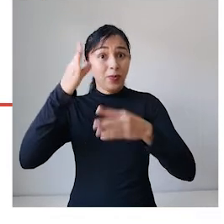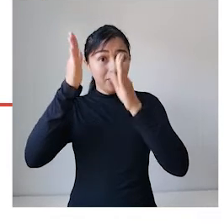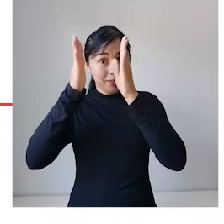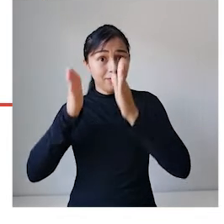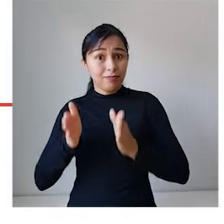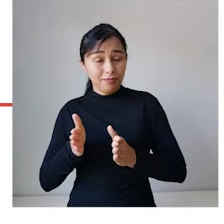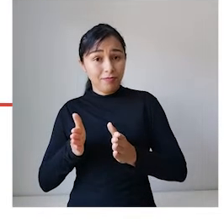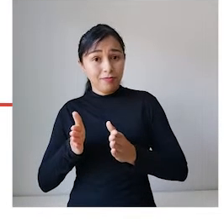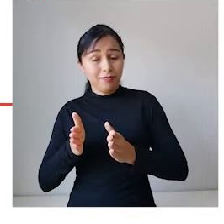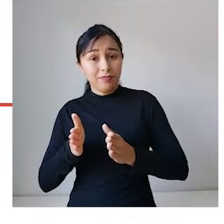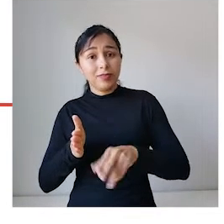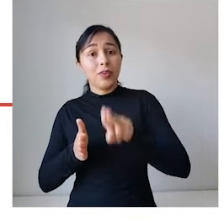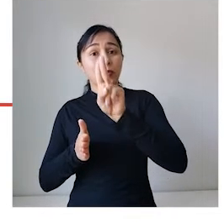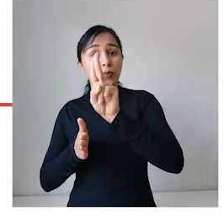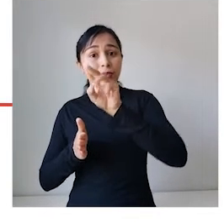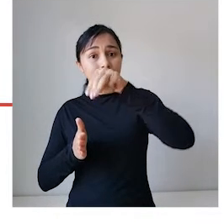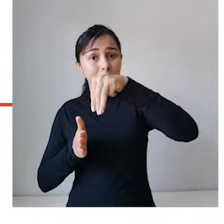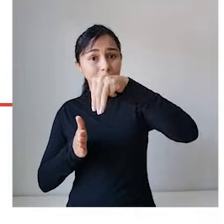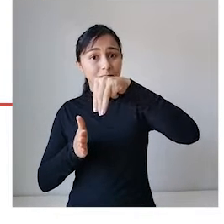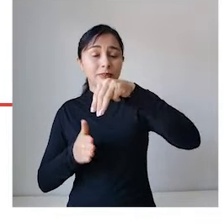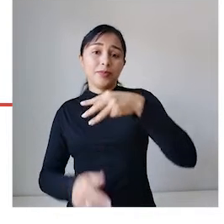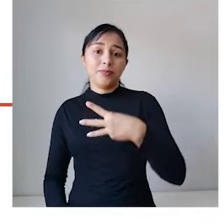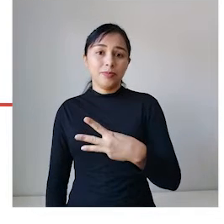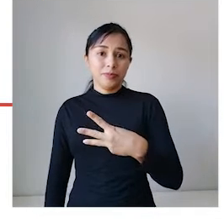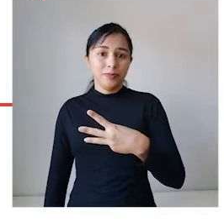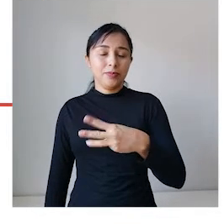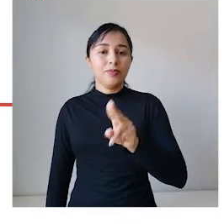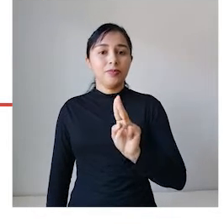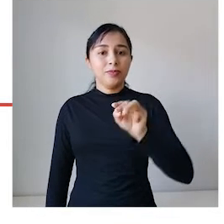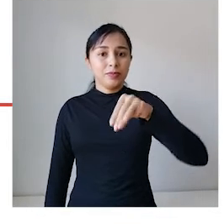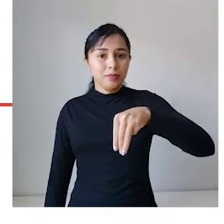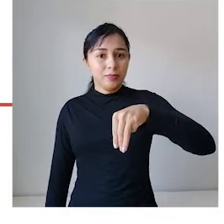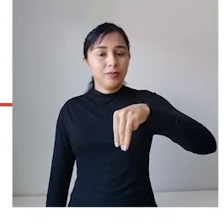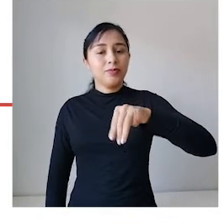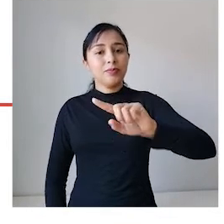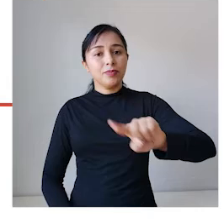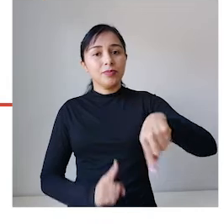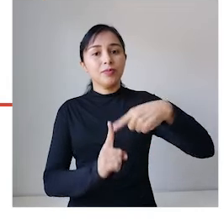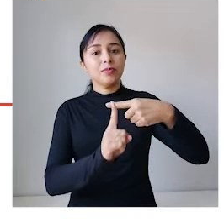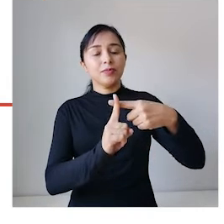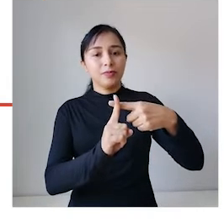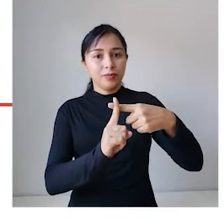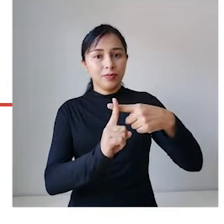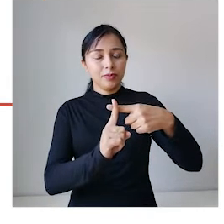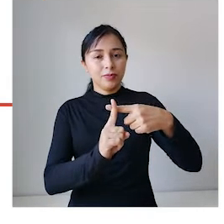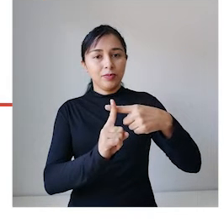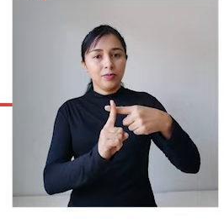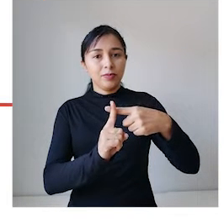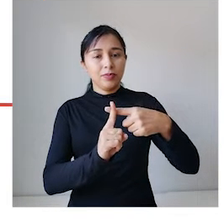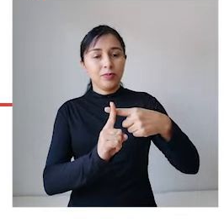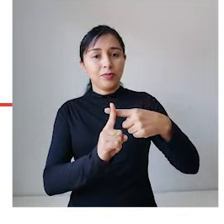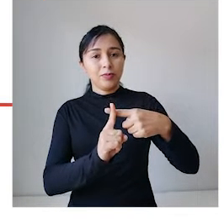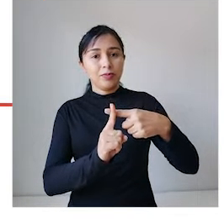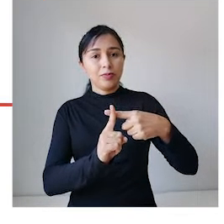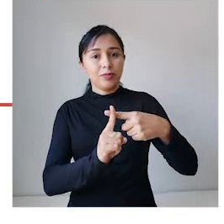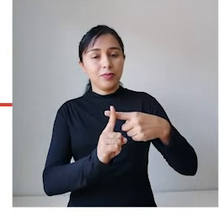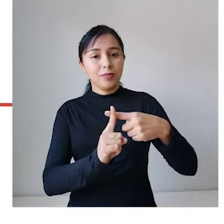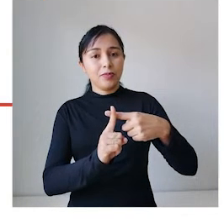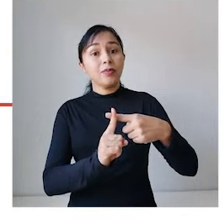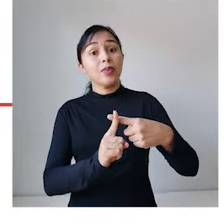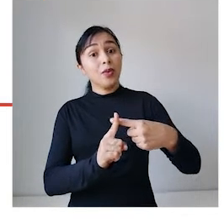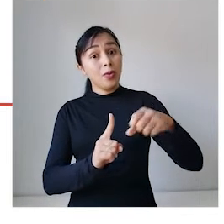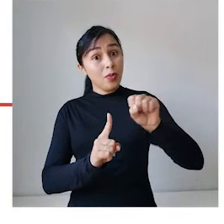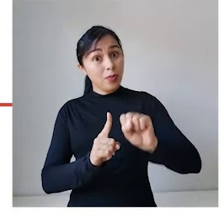ordem, 3 unidades de milhar, mais o 8,